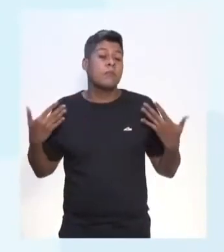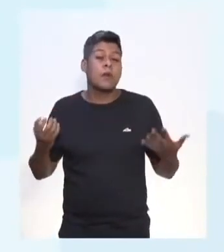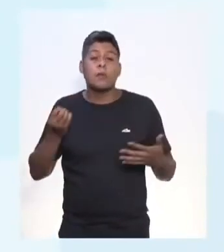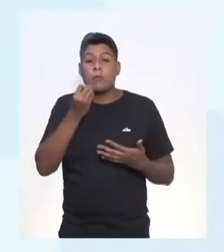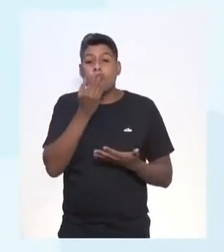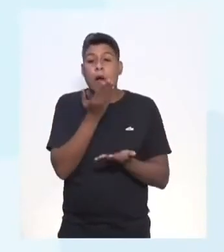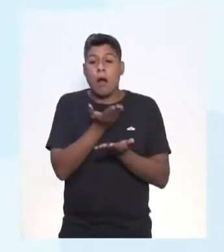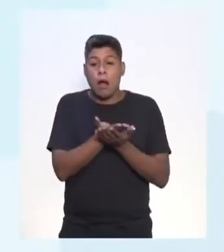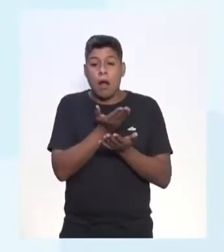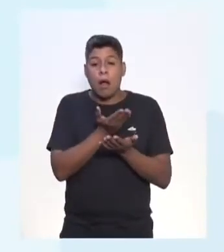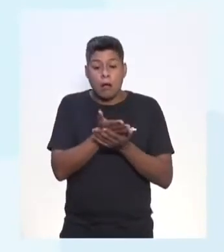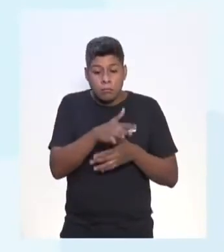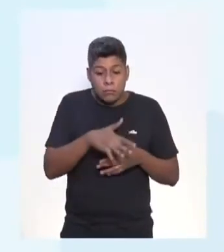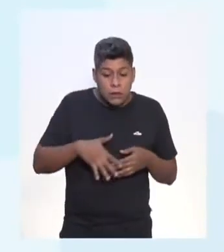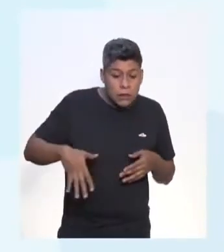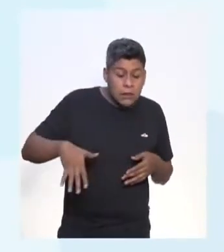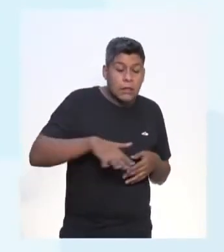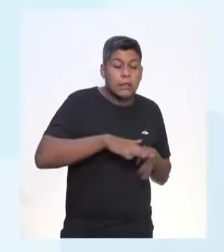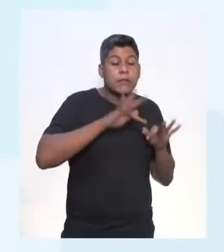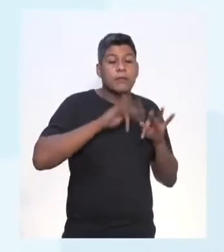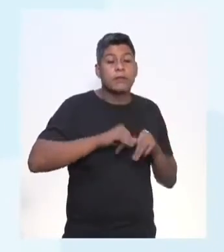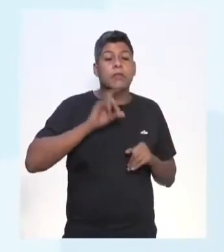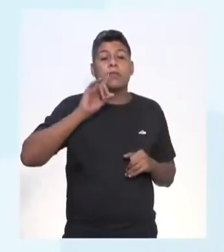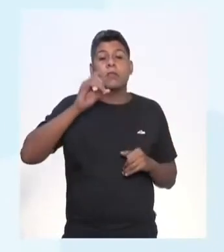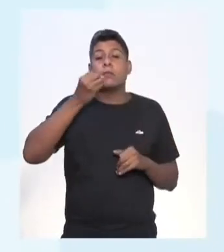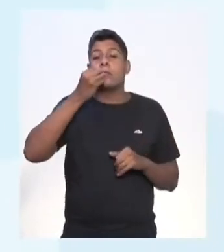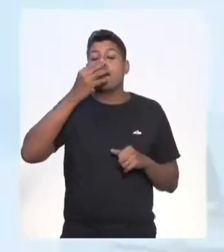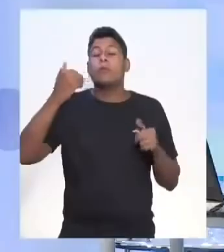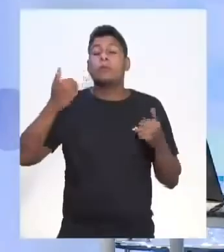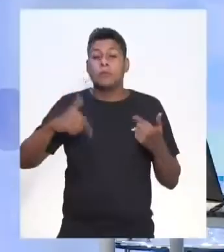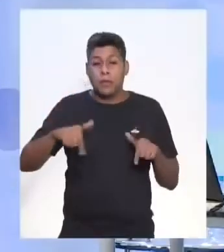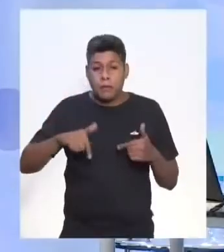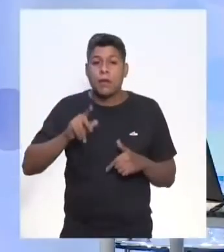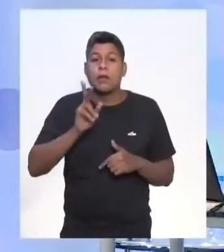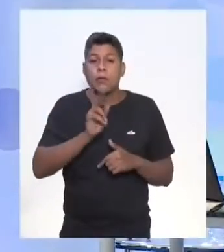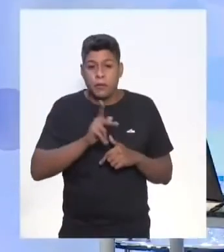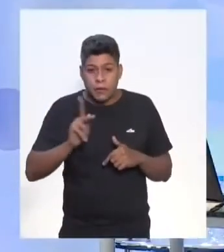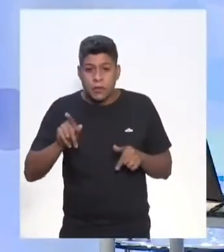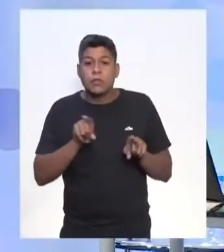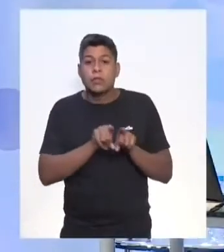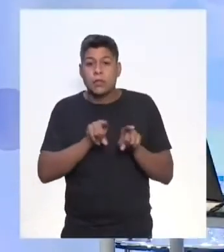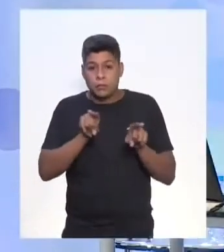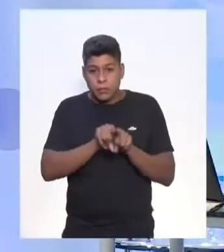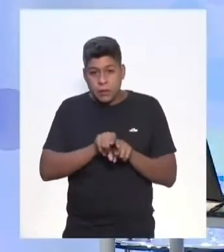Bons estudos para a garotada nesse final de dia, bom trabalho para os profs